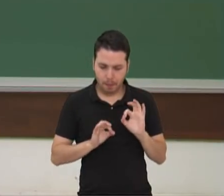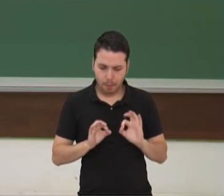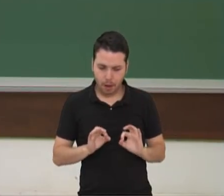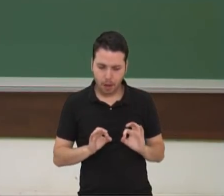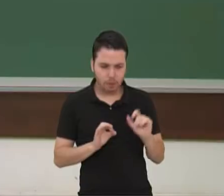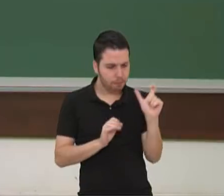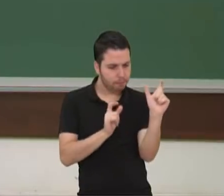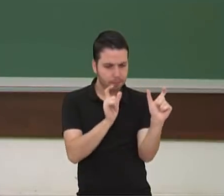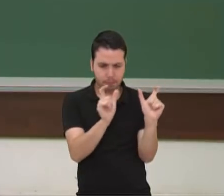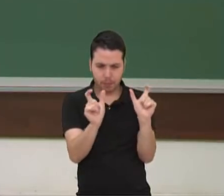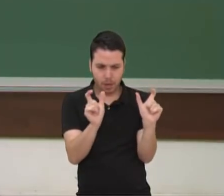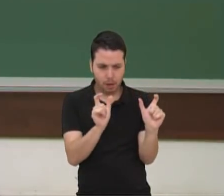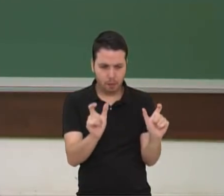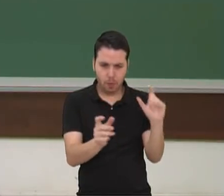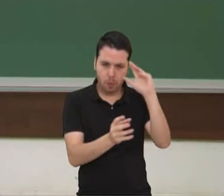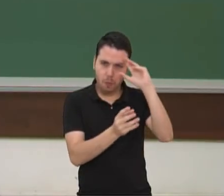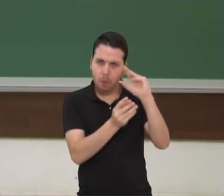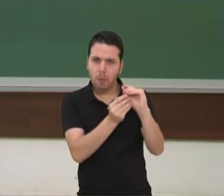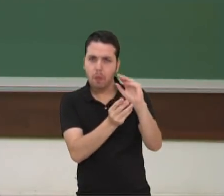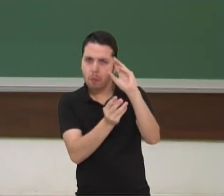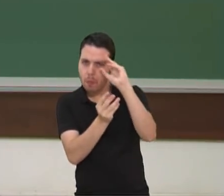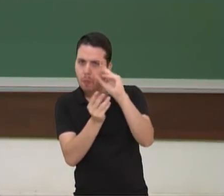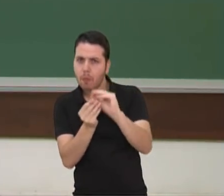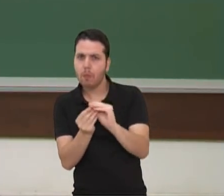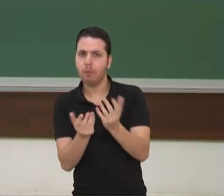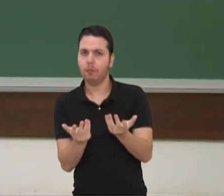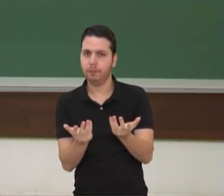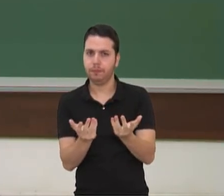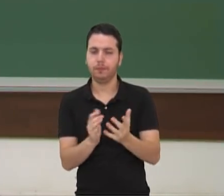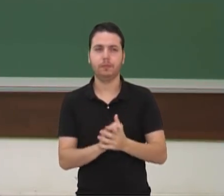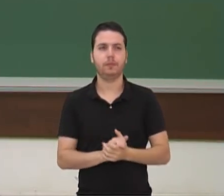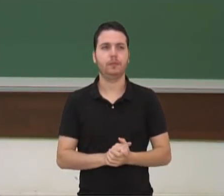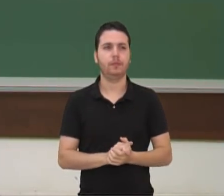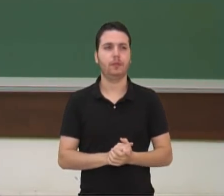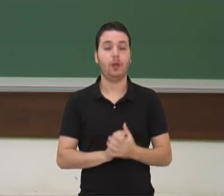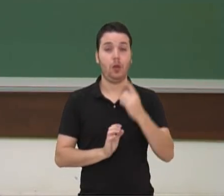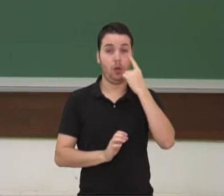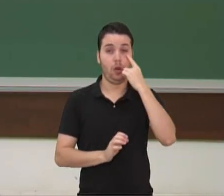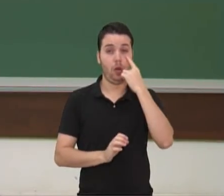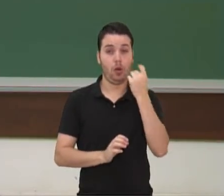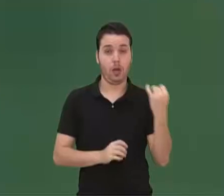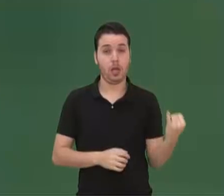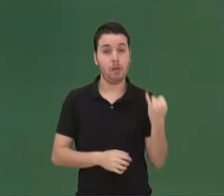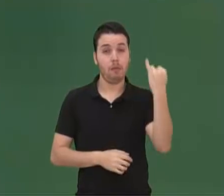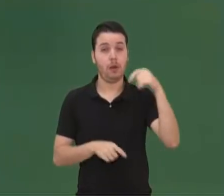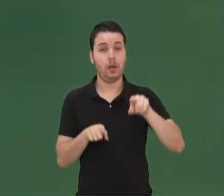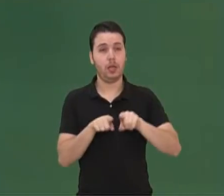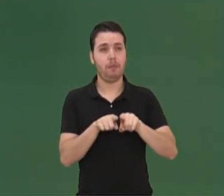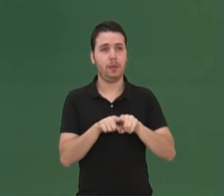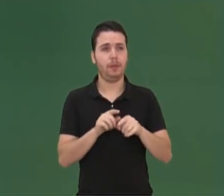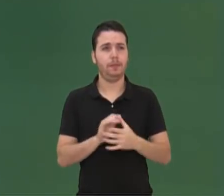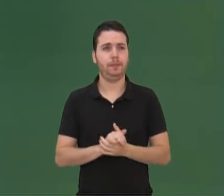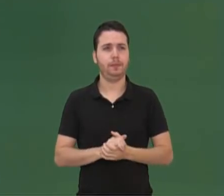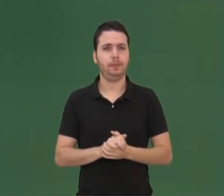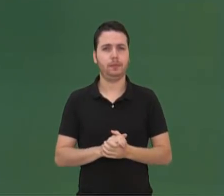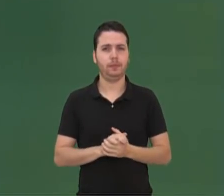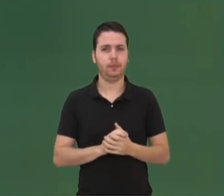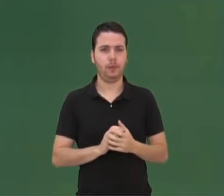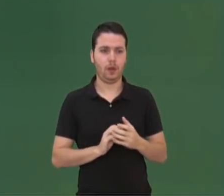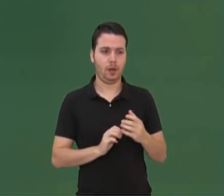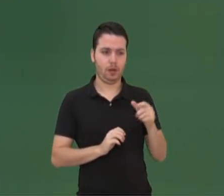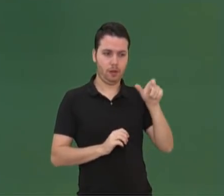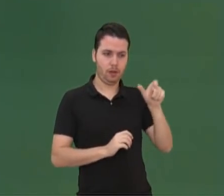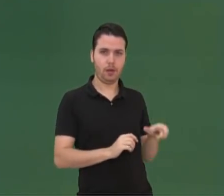cada palavra. Outra coisa importante aqui. Olha o que, que ele quis ser.